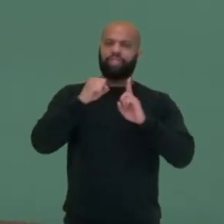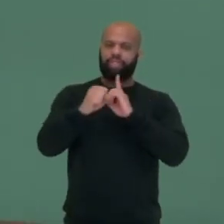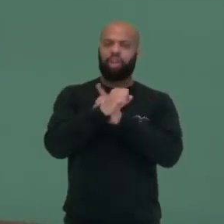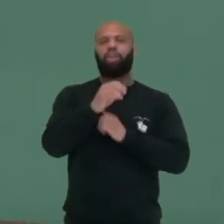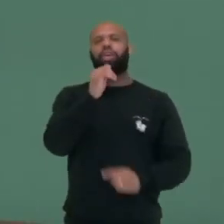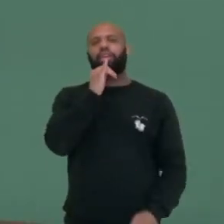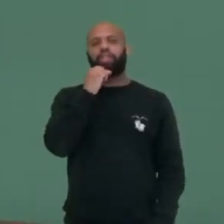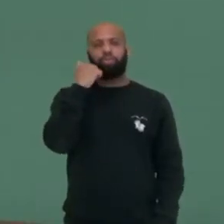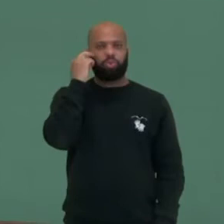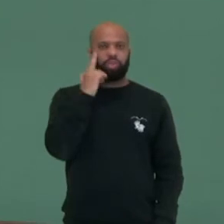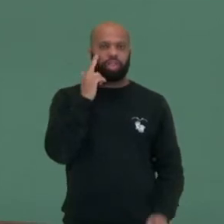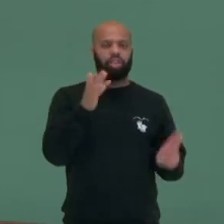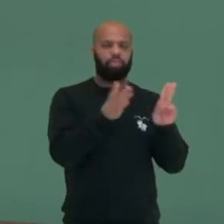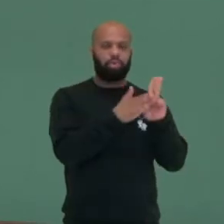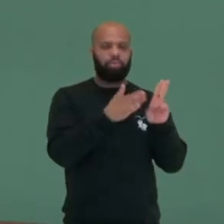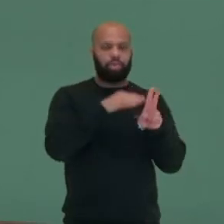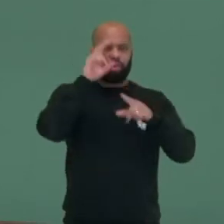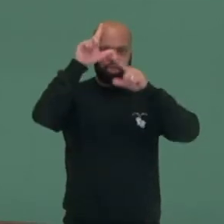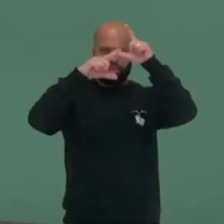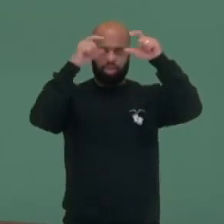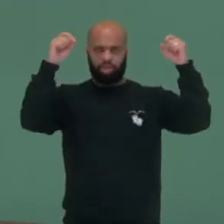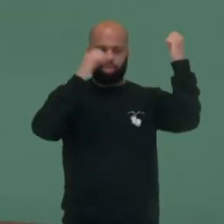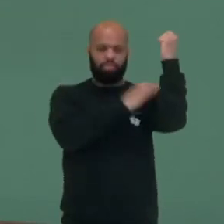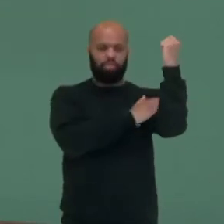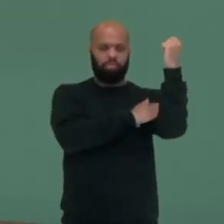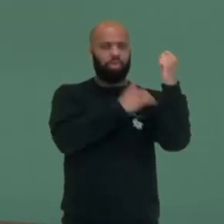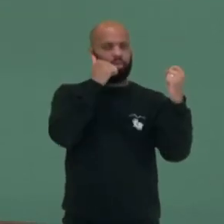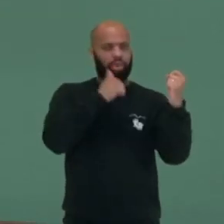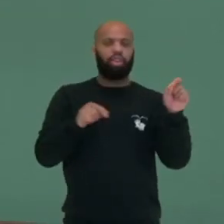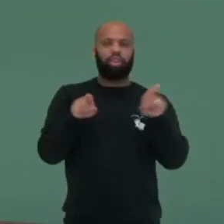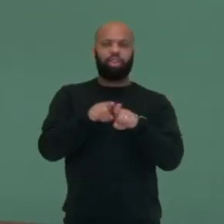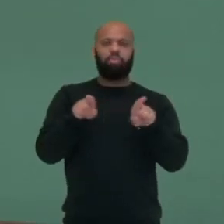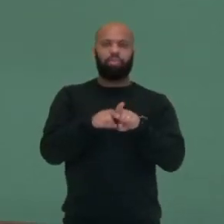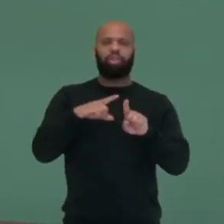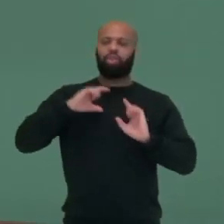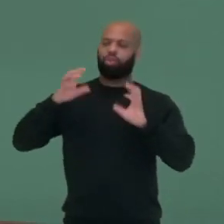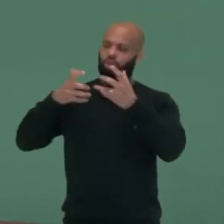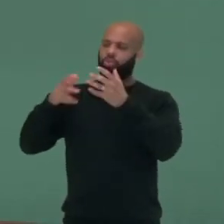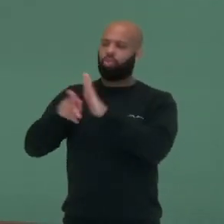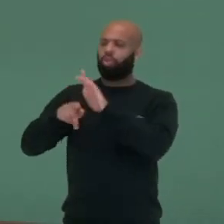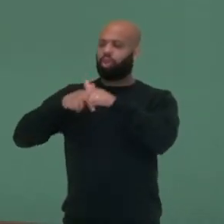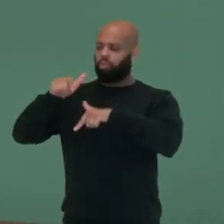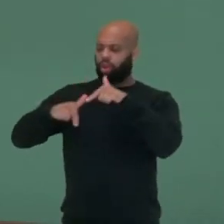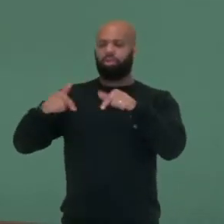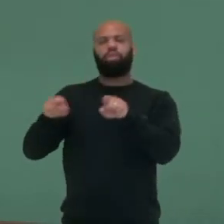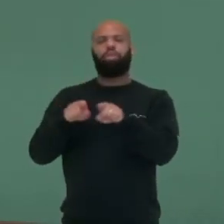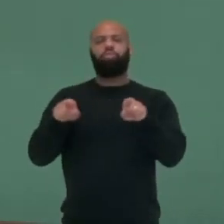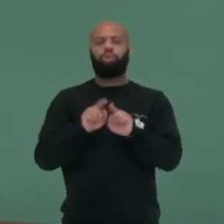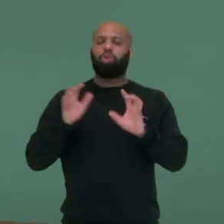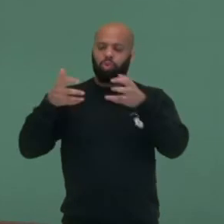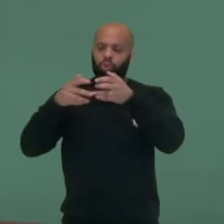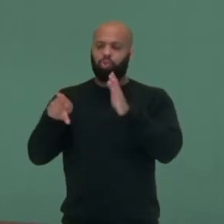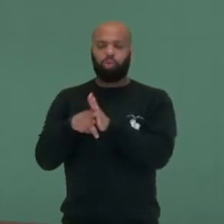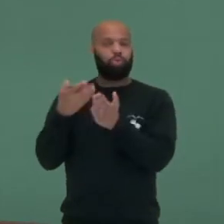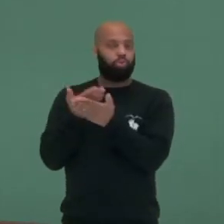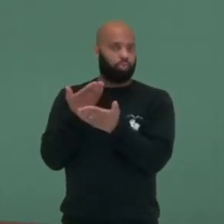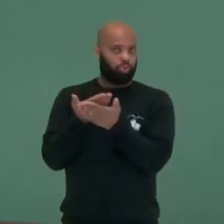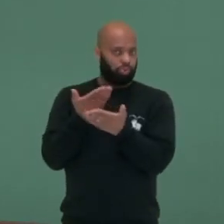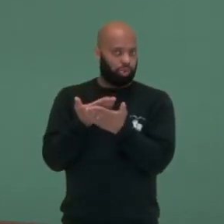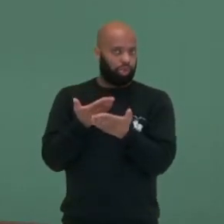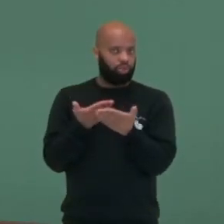negro, indígena, feminista, movimento operário, movimento estudantil, e eles participaram intensamente